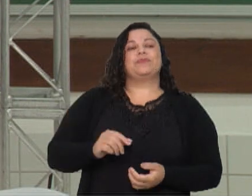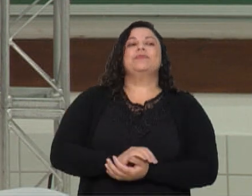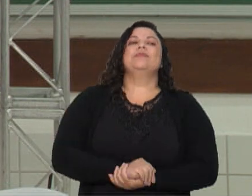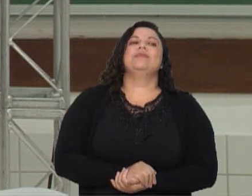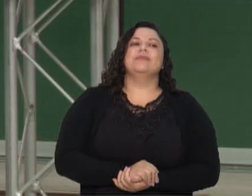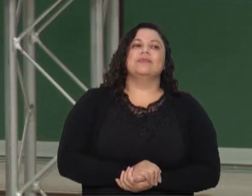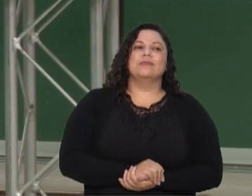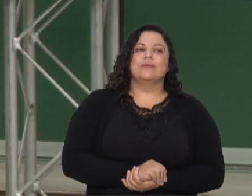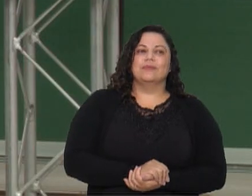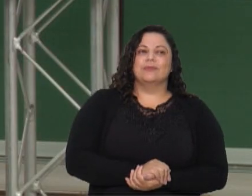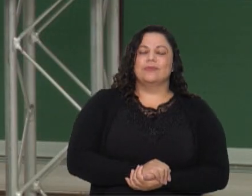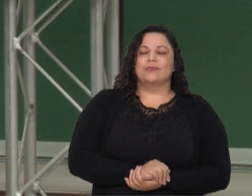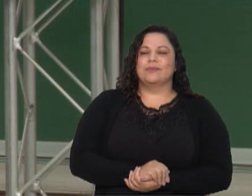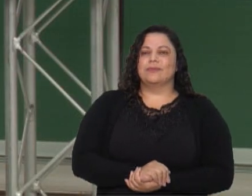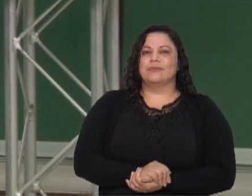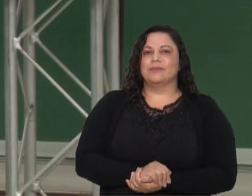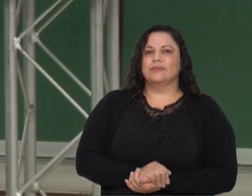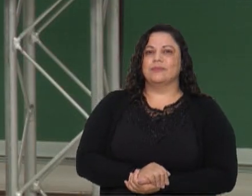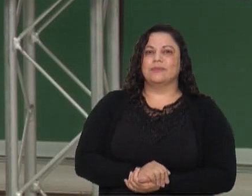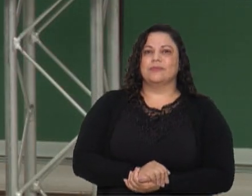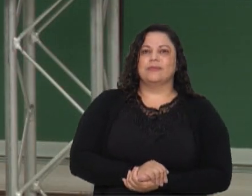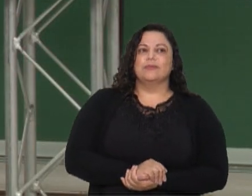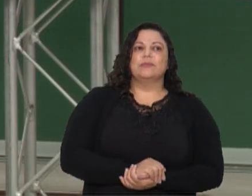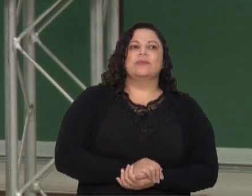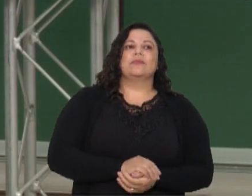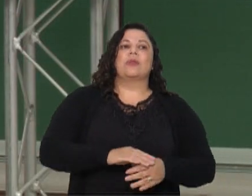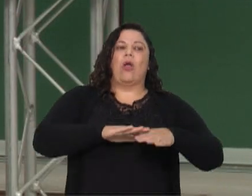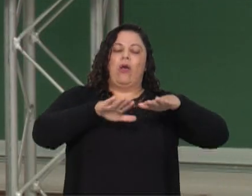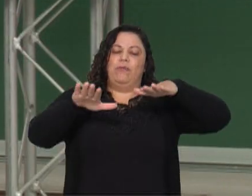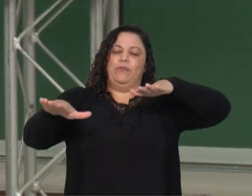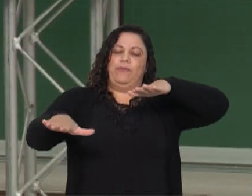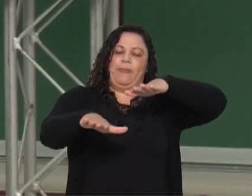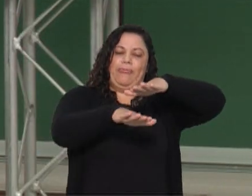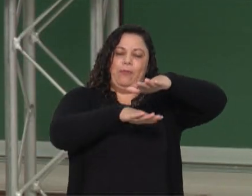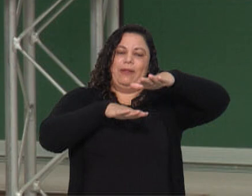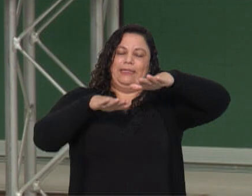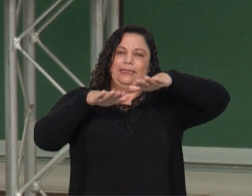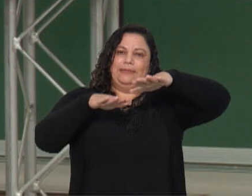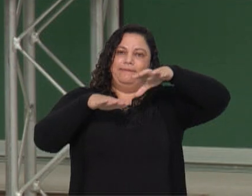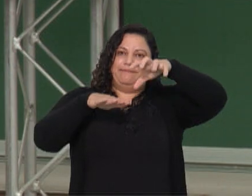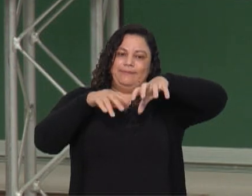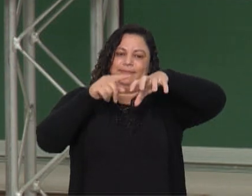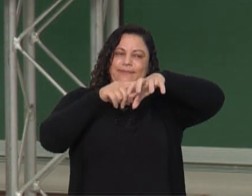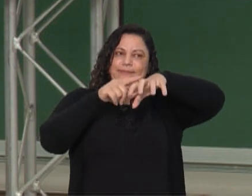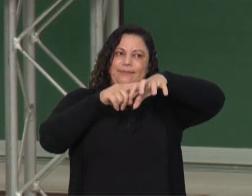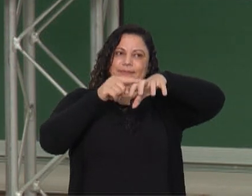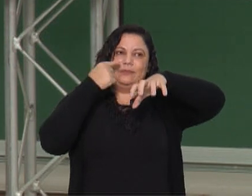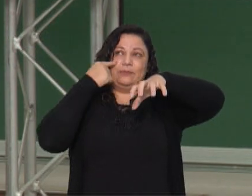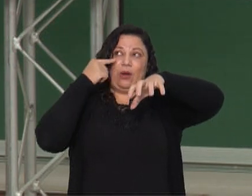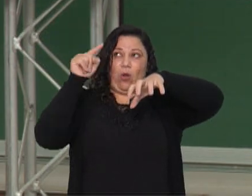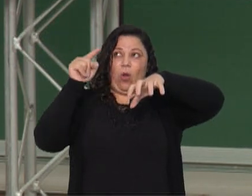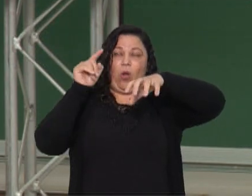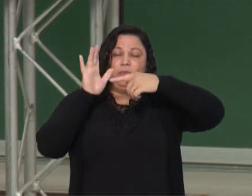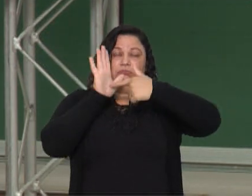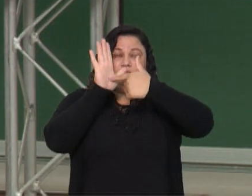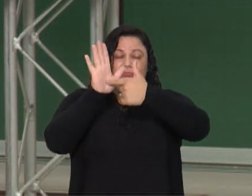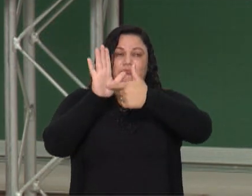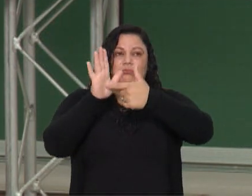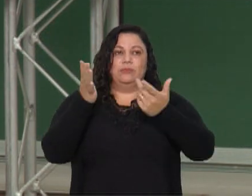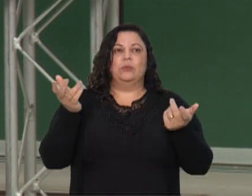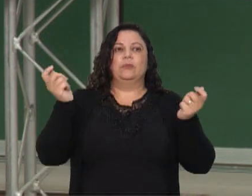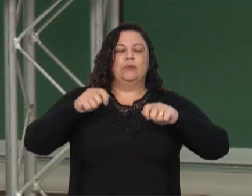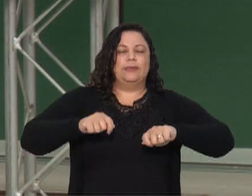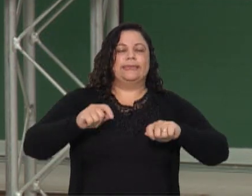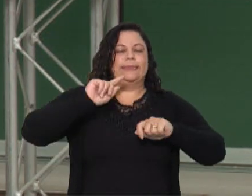Uma suspensa e a outra abaixo do nível da Avenida Paulista. Então, olha aqui que eu vou indicar para vocês aqui, que depois a gente vai